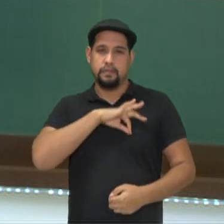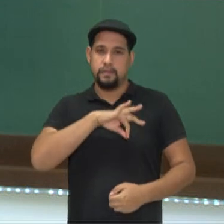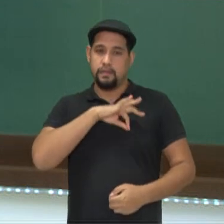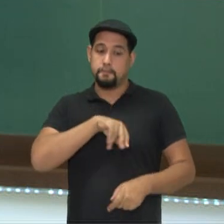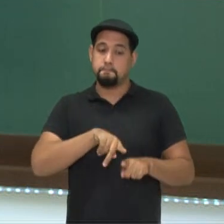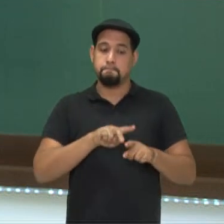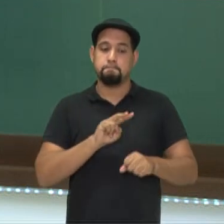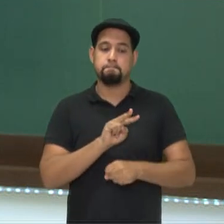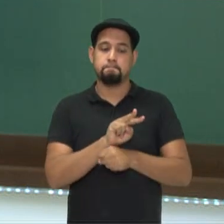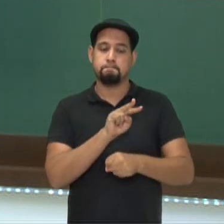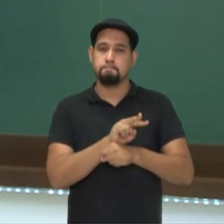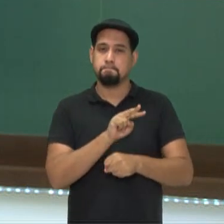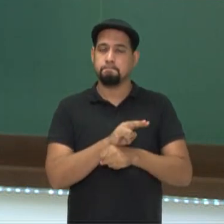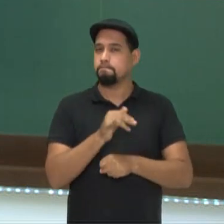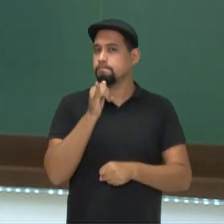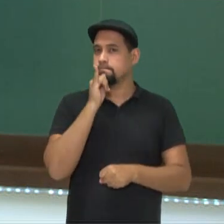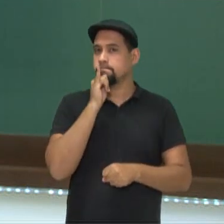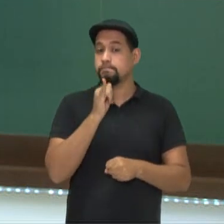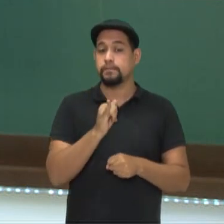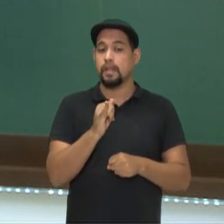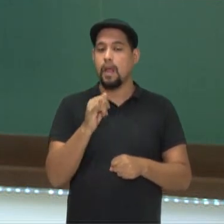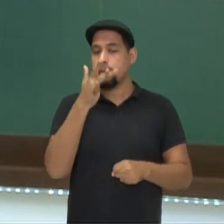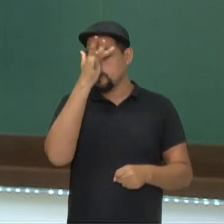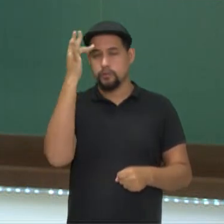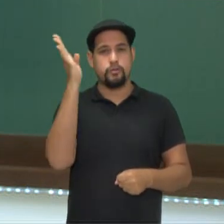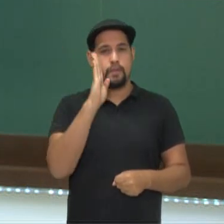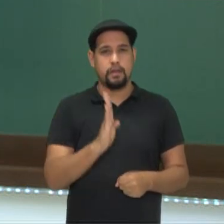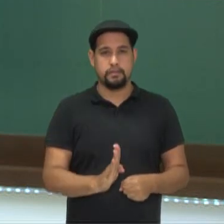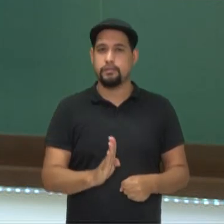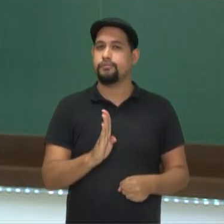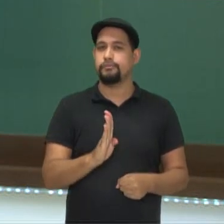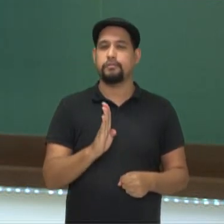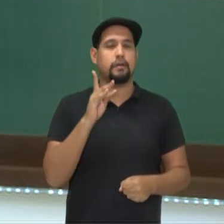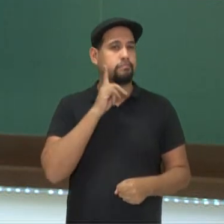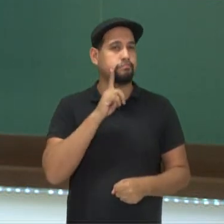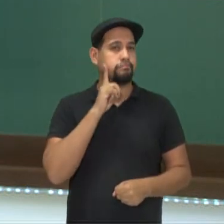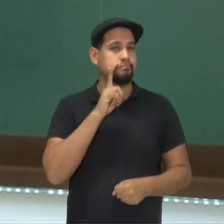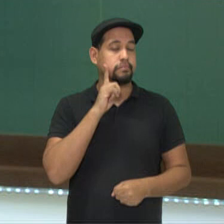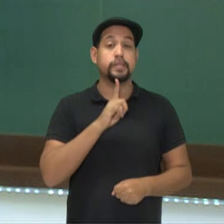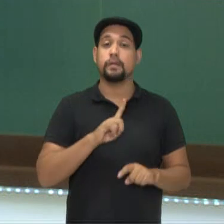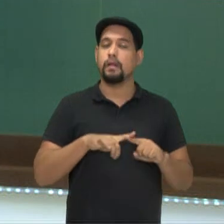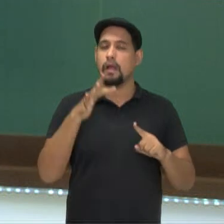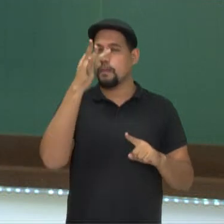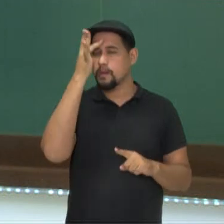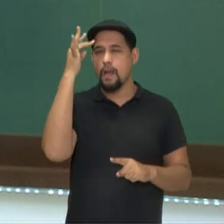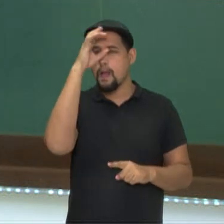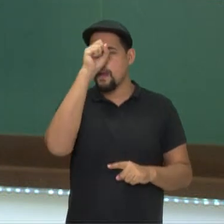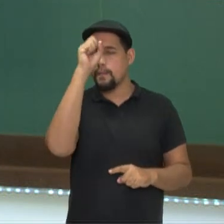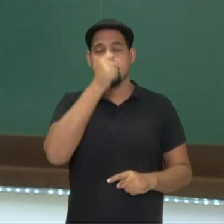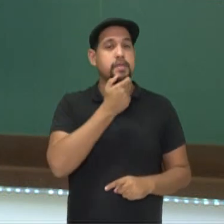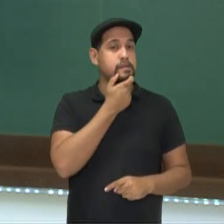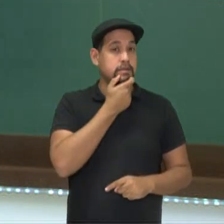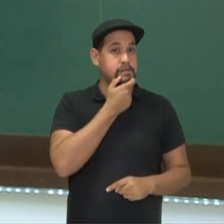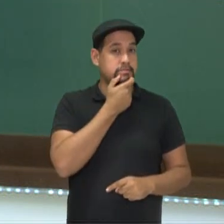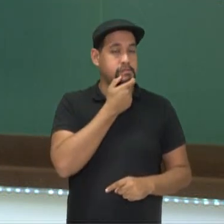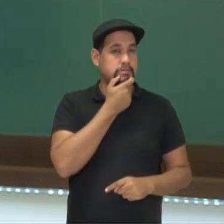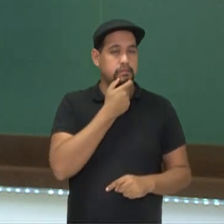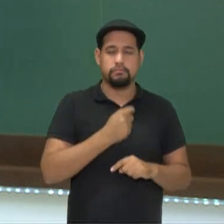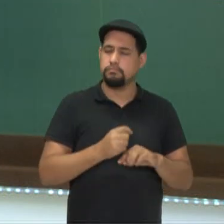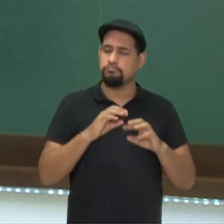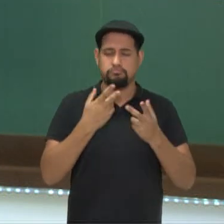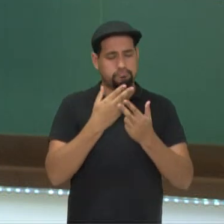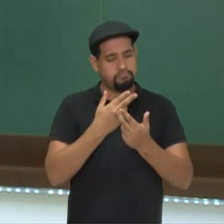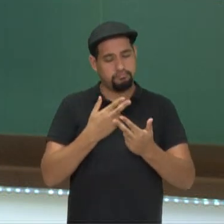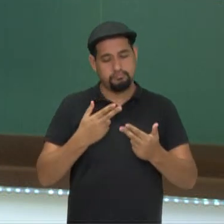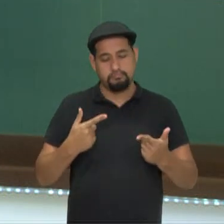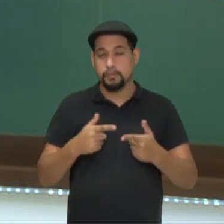para cuidar, vamos dizer, do brasileiro lá nos Estados Unidos. E aí a pessoa aprendia o inglês, todo o